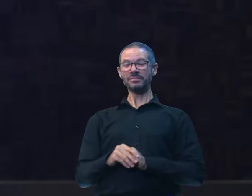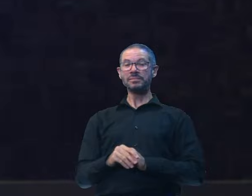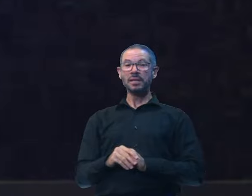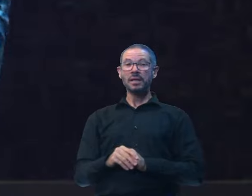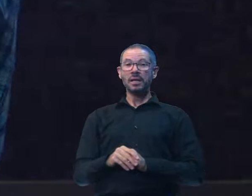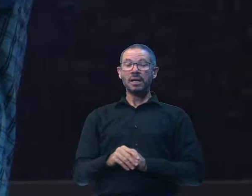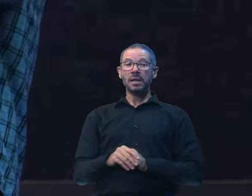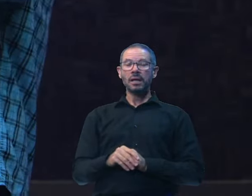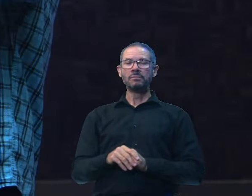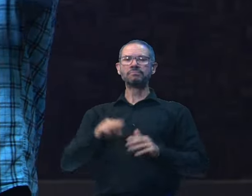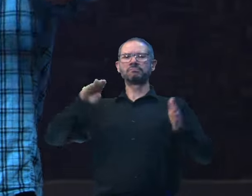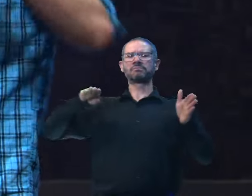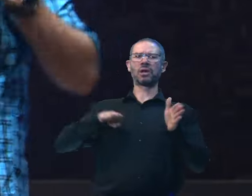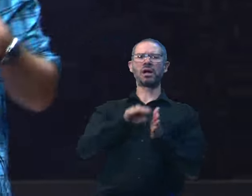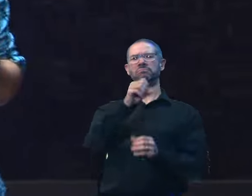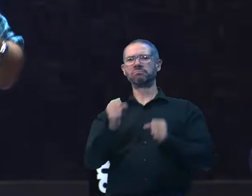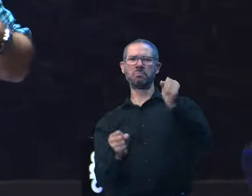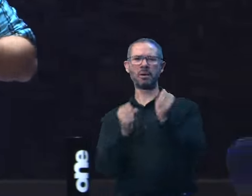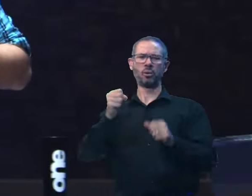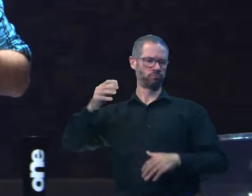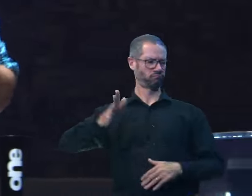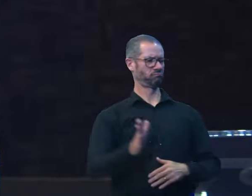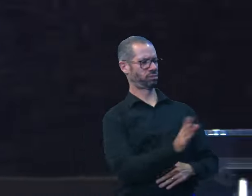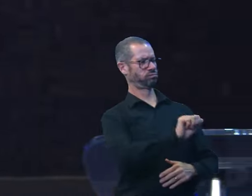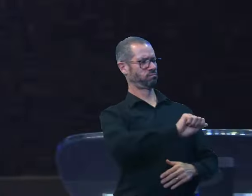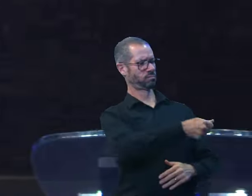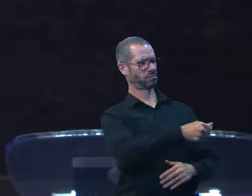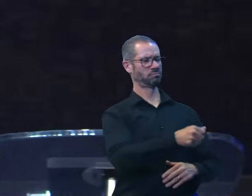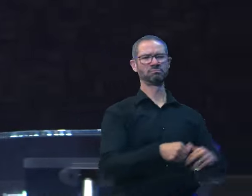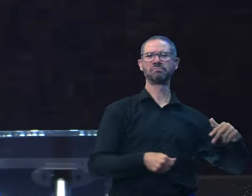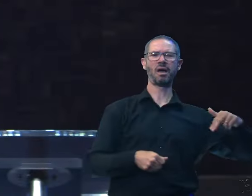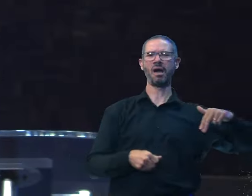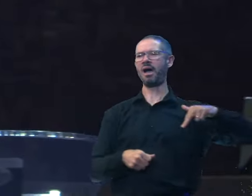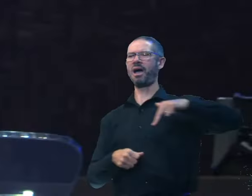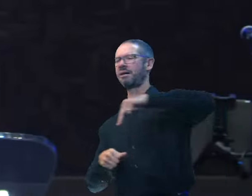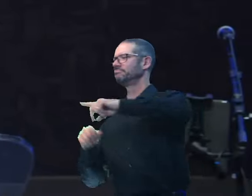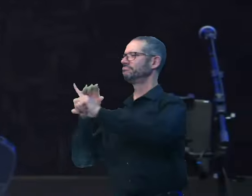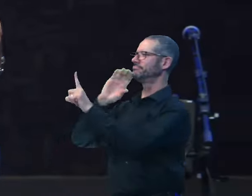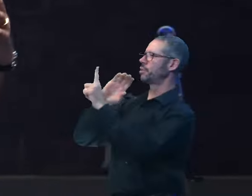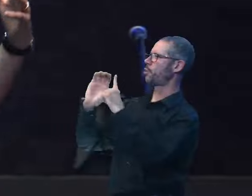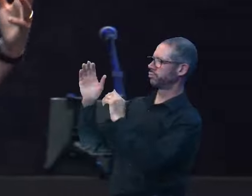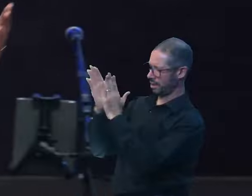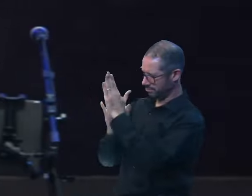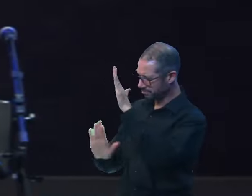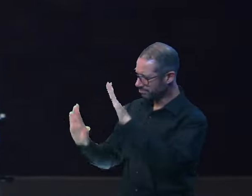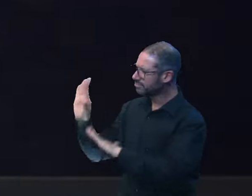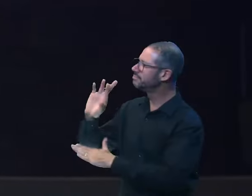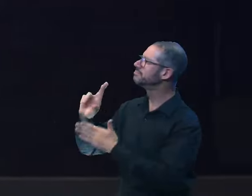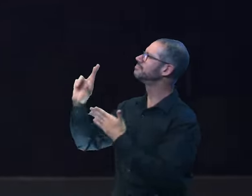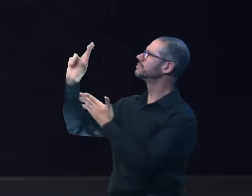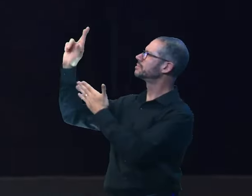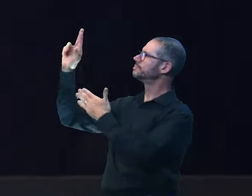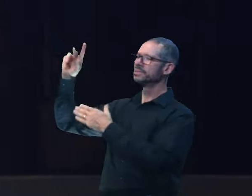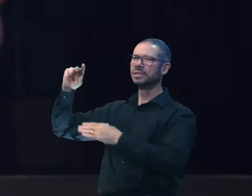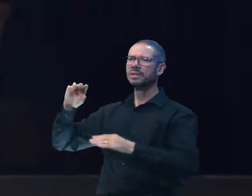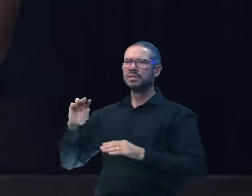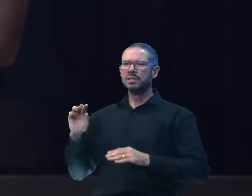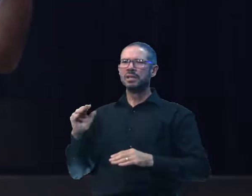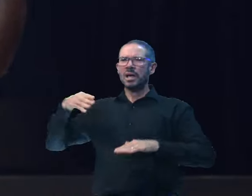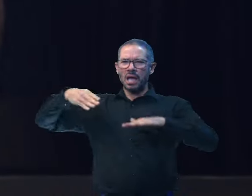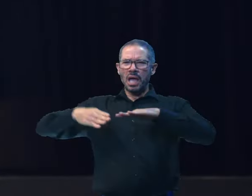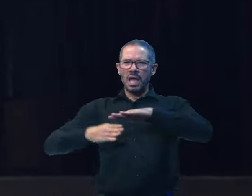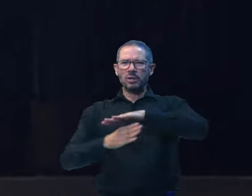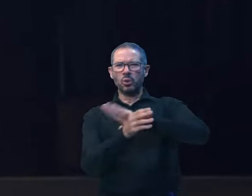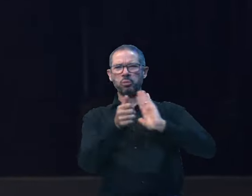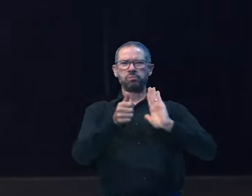Então, você parou o carro, saiu, veio aqui. Vamos cultuar ao Senhor. Respirou fundo, entrou no templo, sentiu aquela glória,